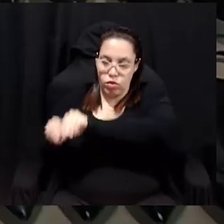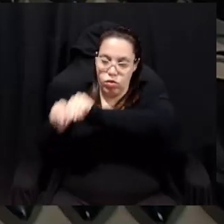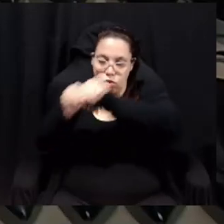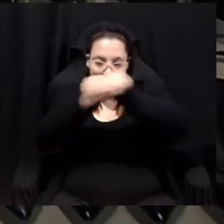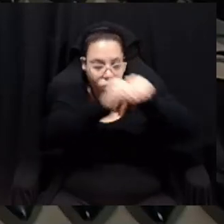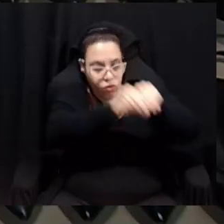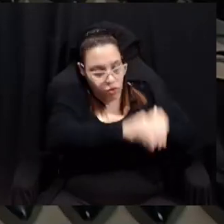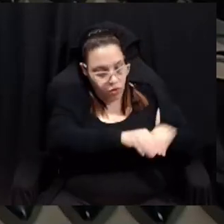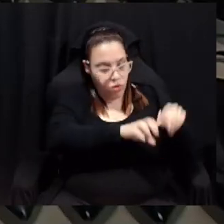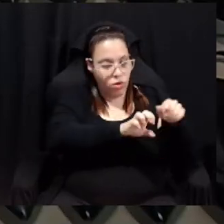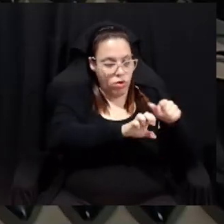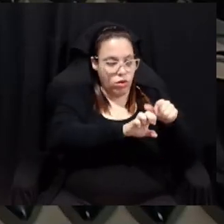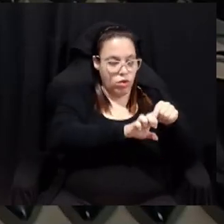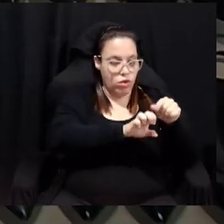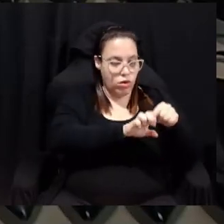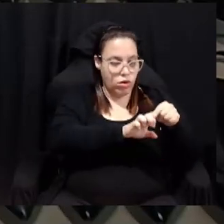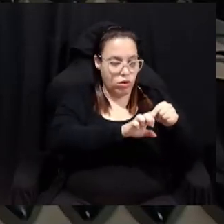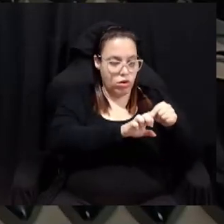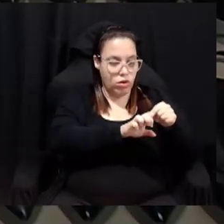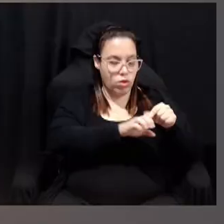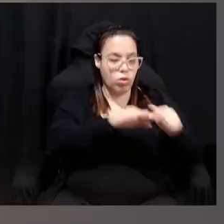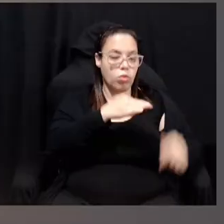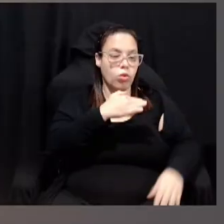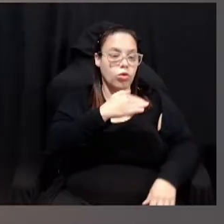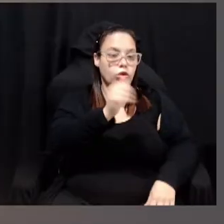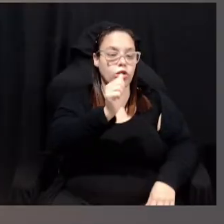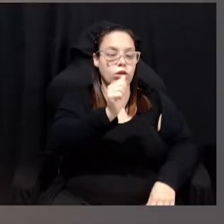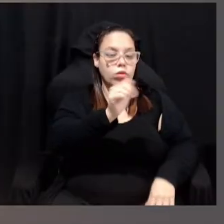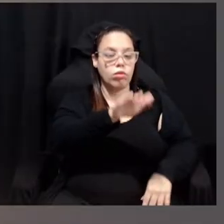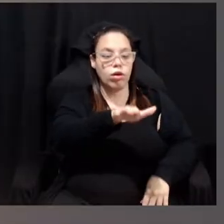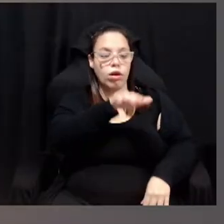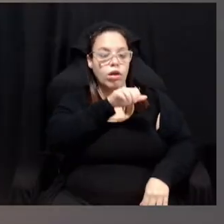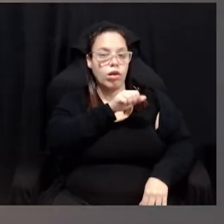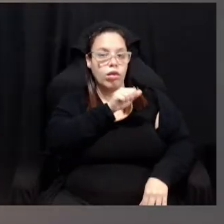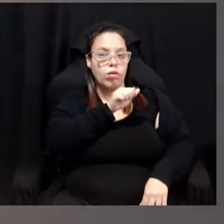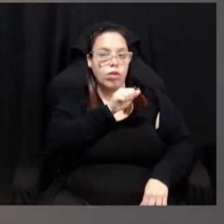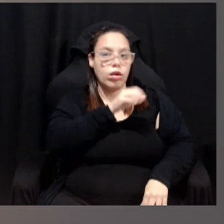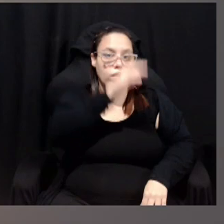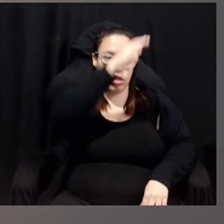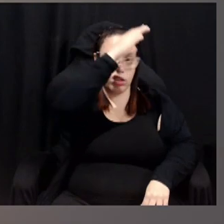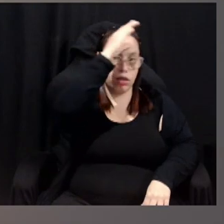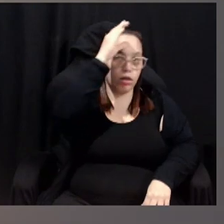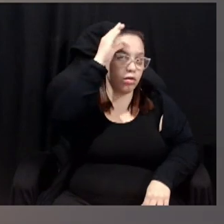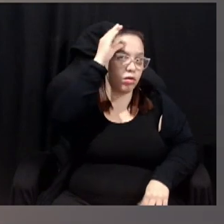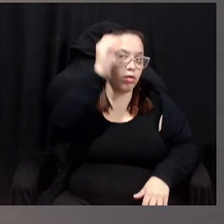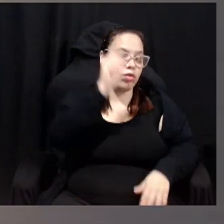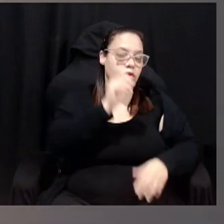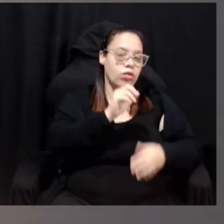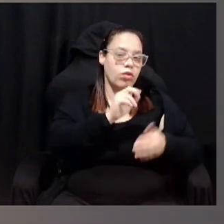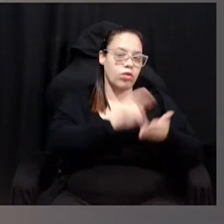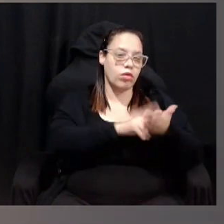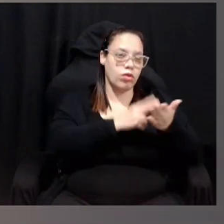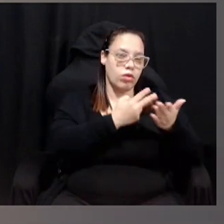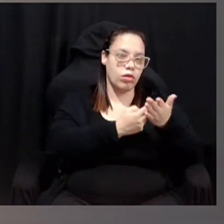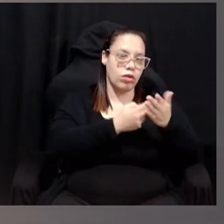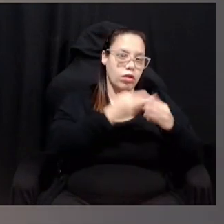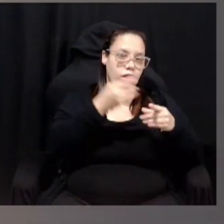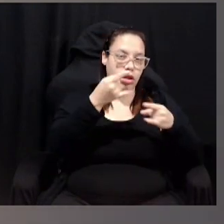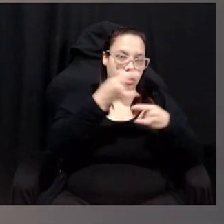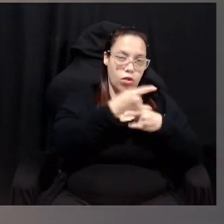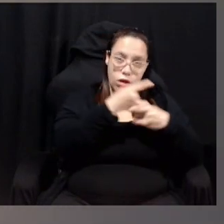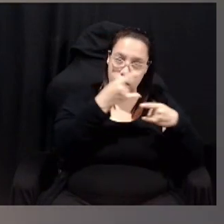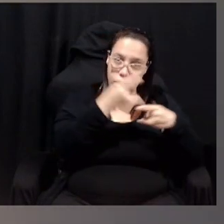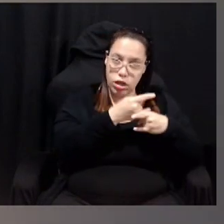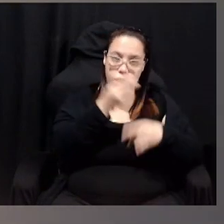como abordar esse cliente, traduzindo para as redes sociais. Então, eu trabalhava muito com lives na época, né, a